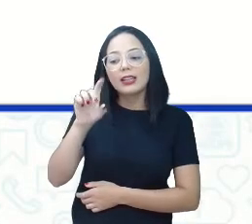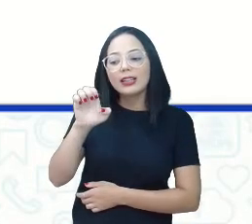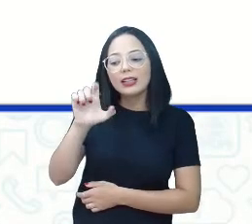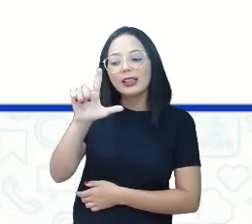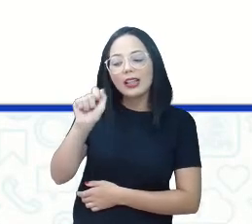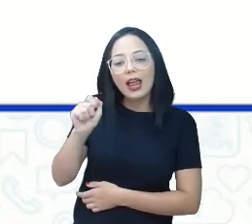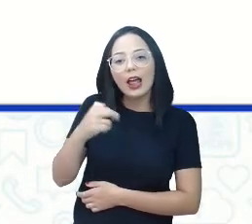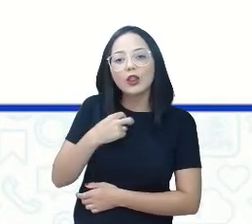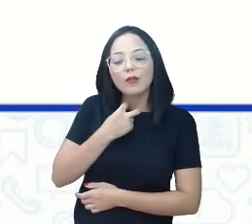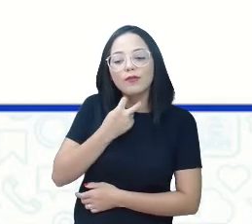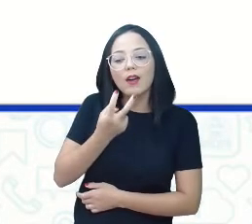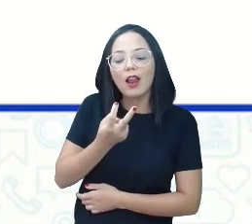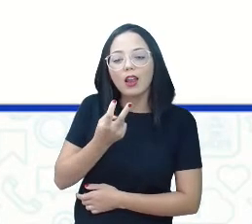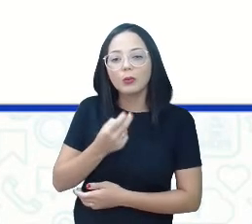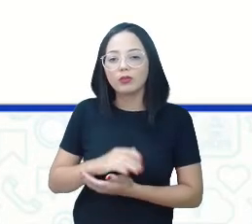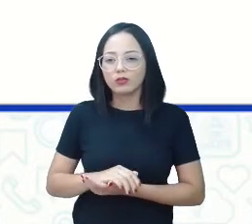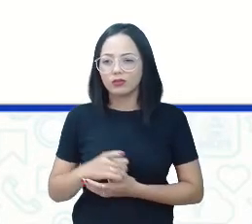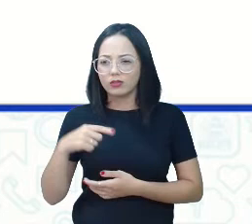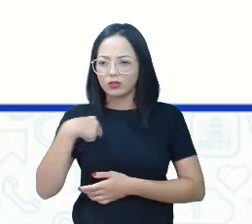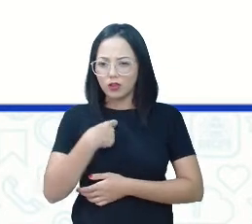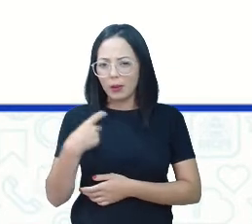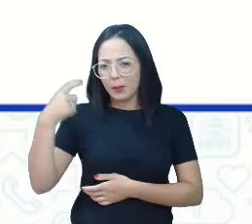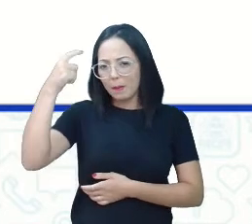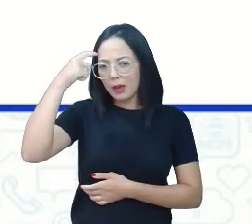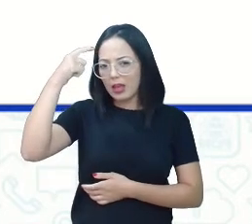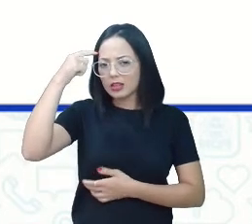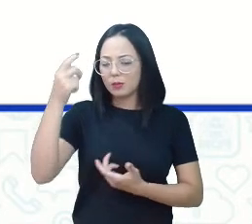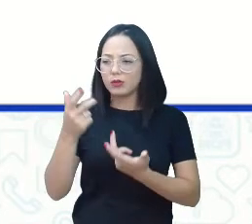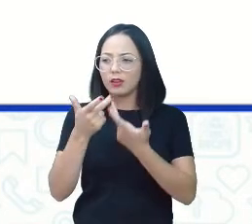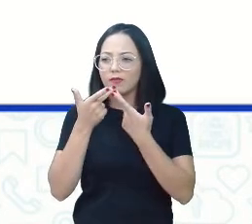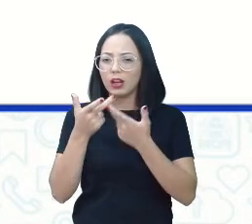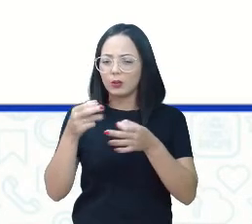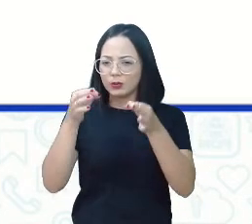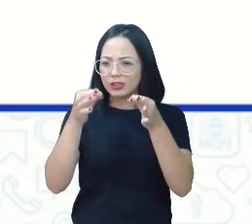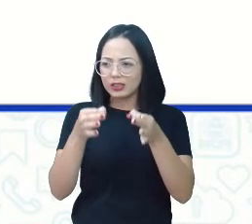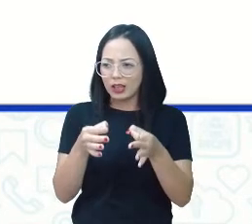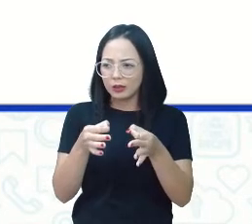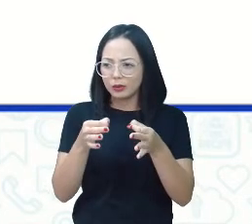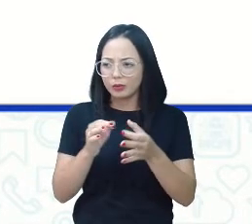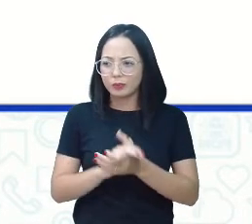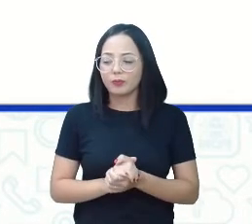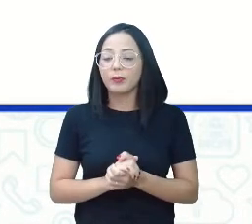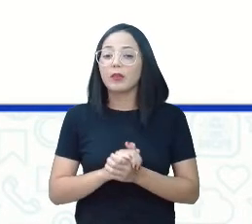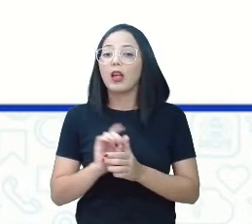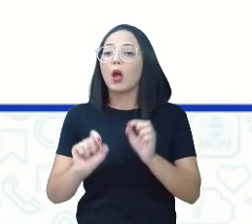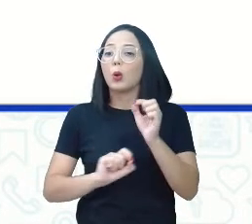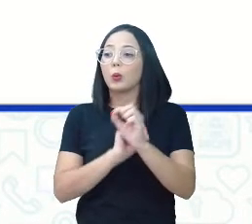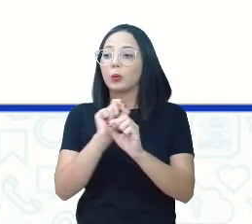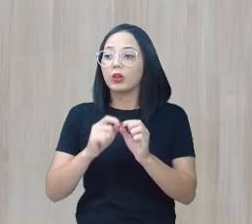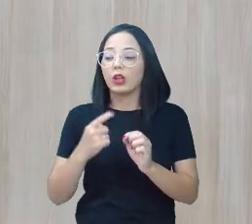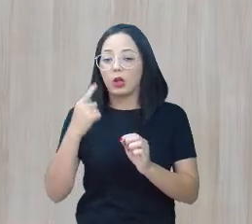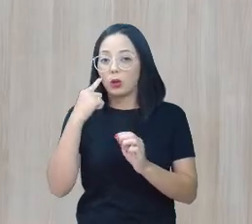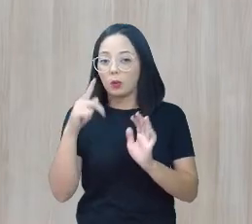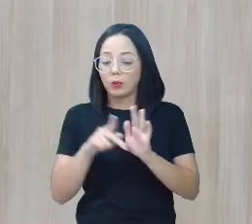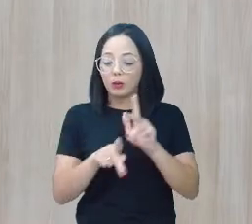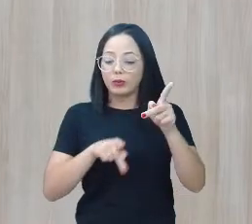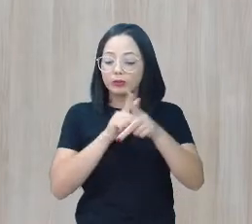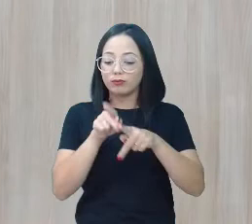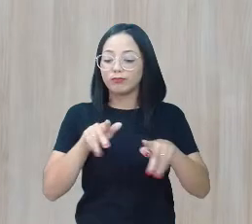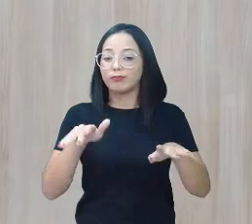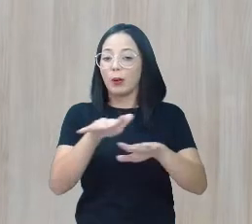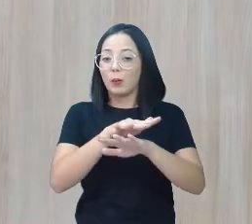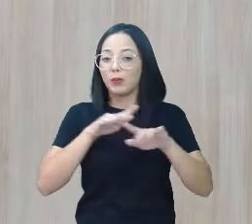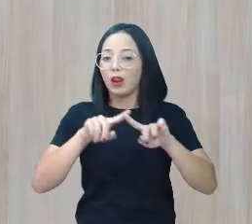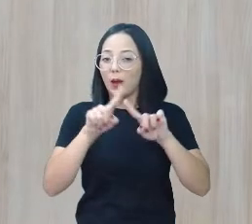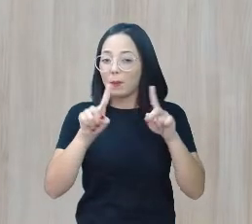Mortandela. E aí achamos que estamos falando corretamente. Essa é a norma popular.